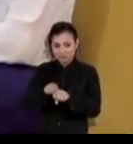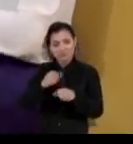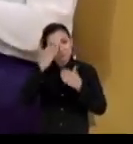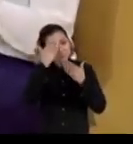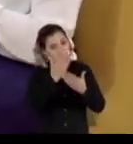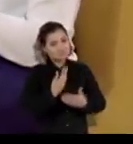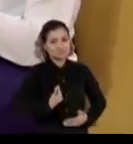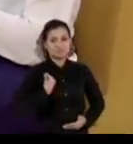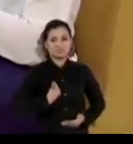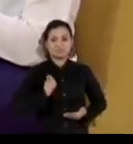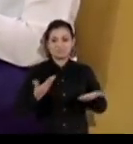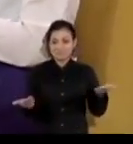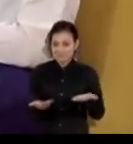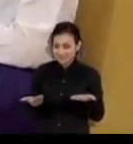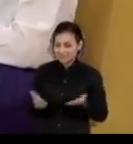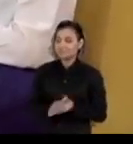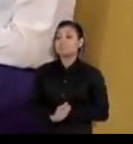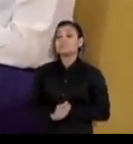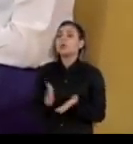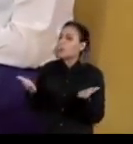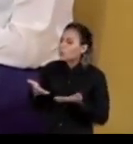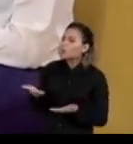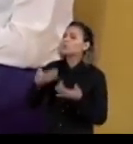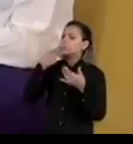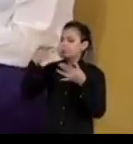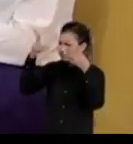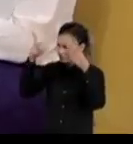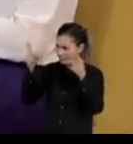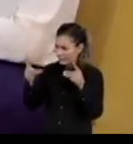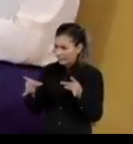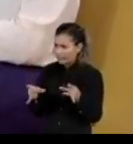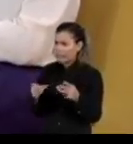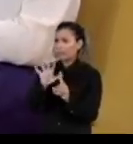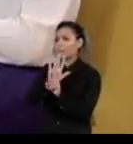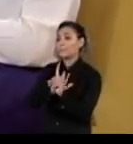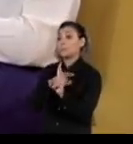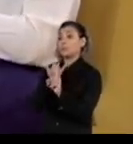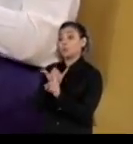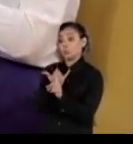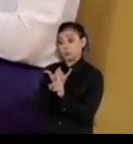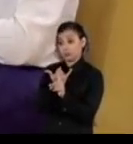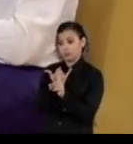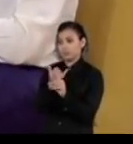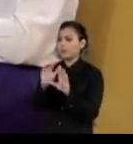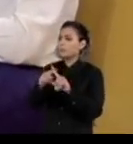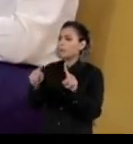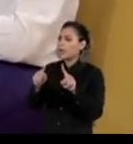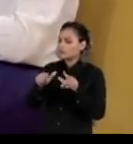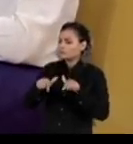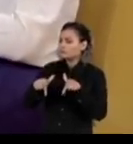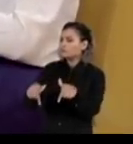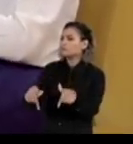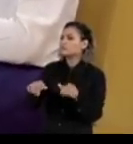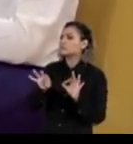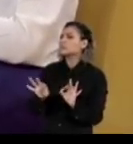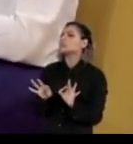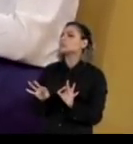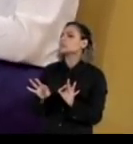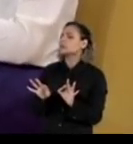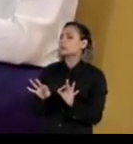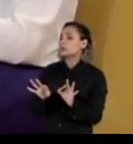presença. Hoje se fala muito mais, não sobre o bullying, mas na prática isso